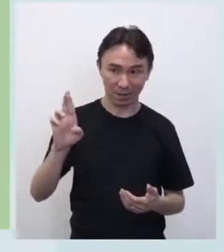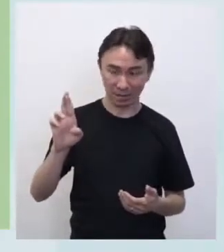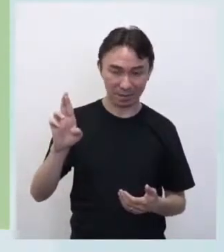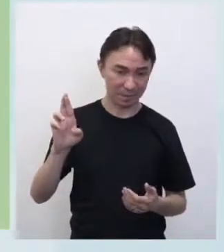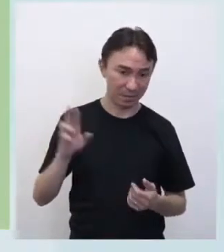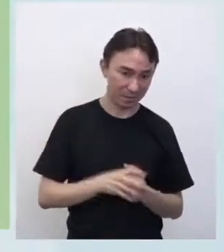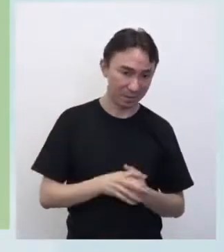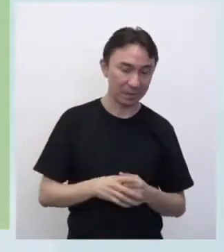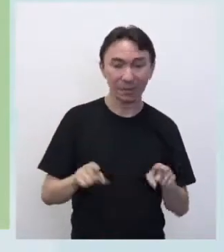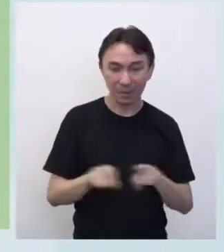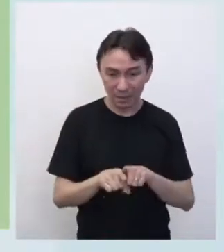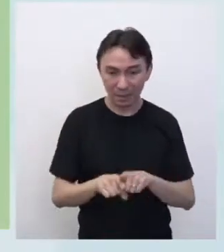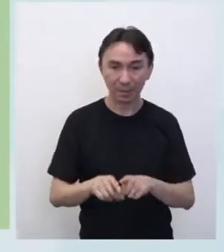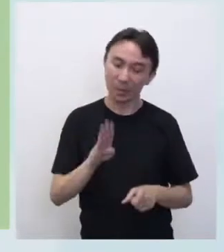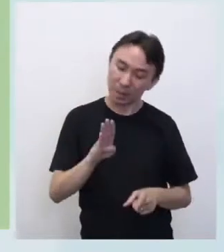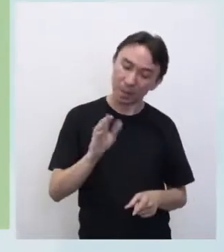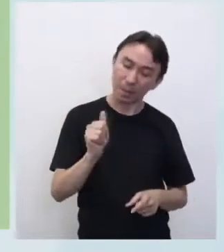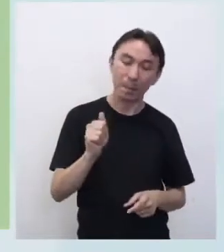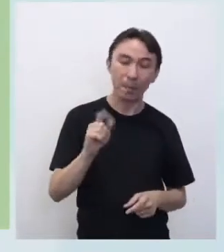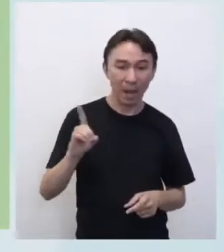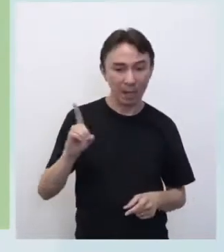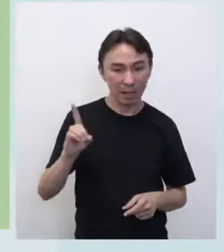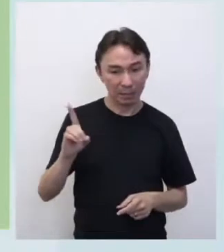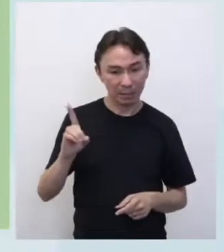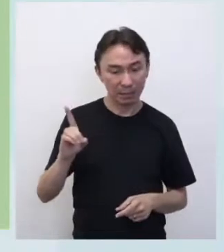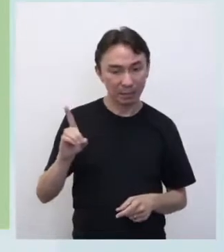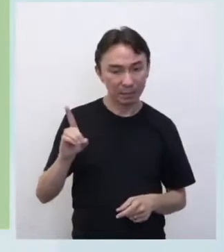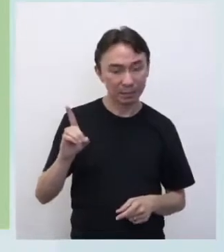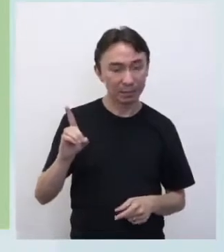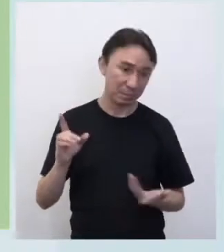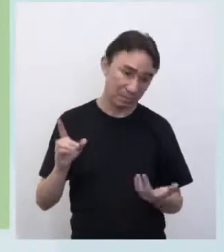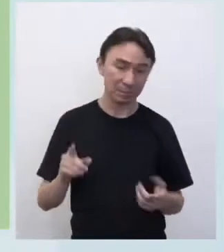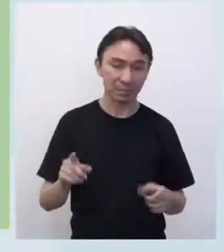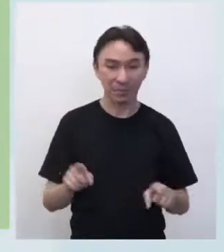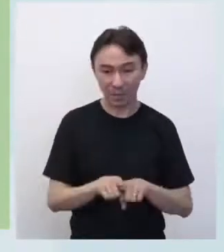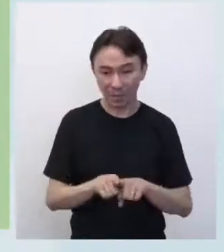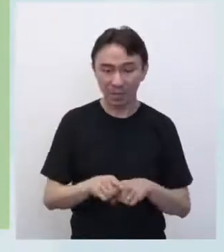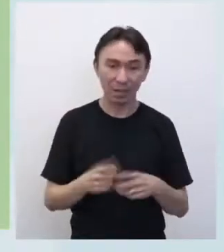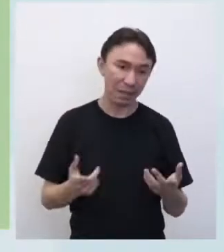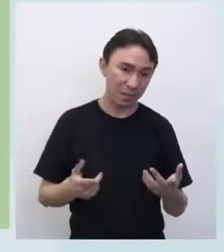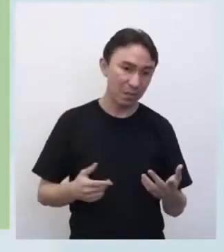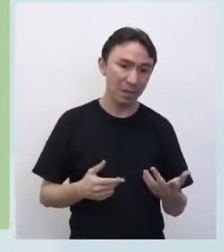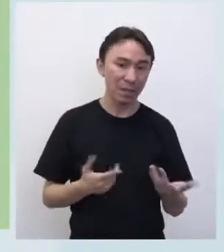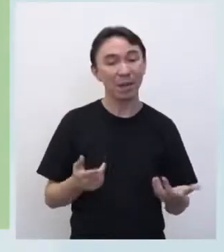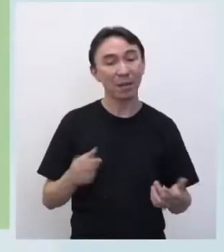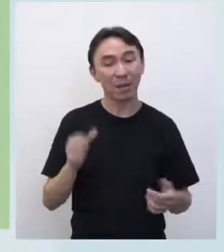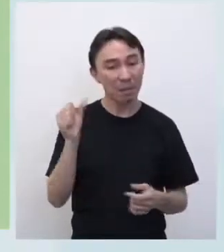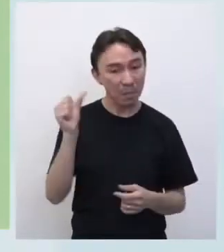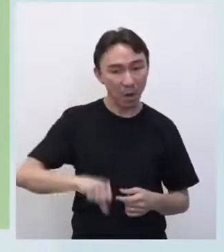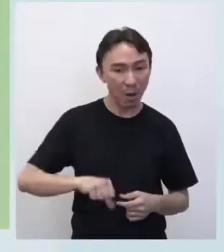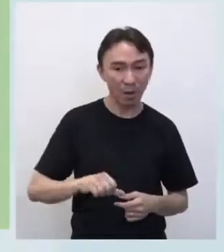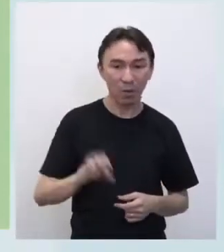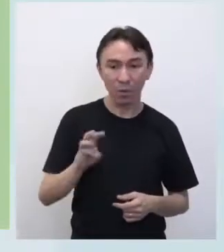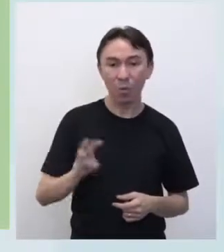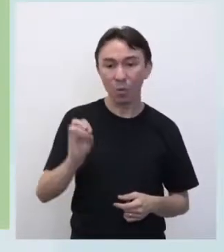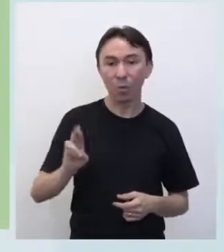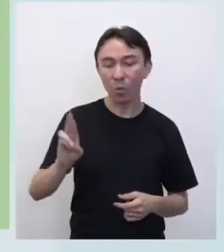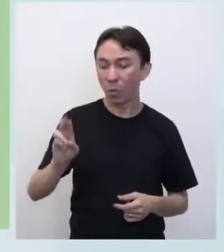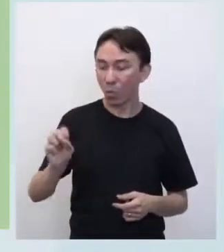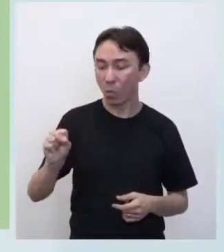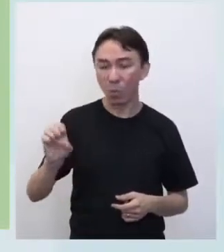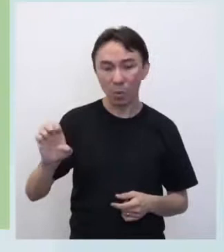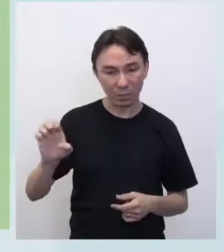A mesma coisa acontece com bad, que é mal, né? O comparativo dele não é mais mal, vai ser pior. In English,